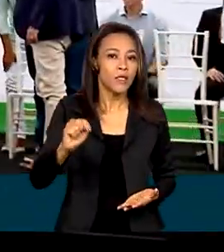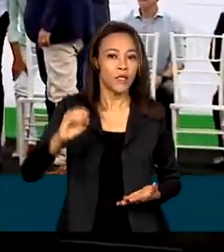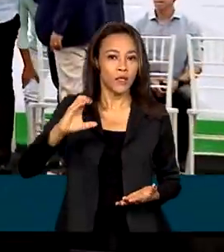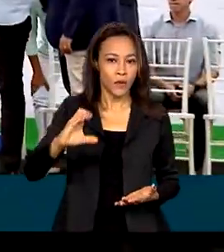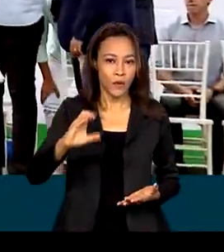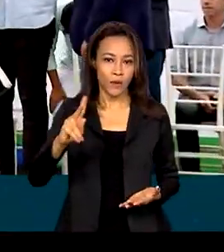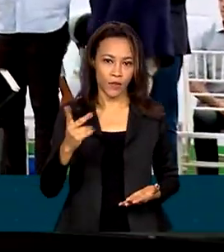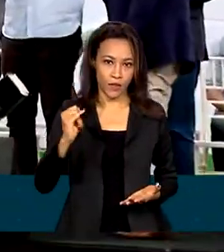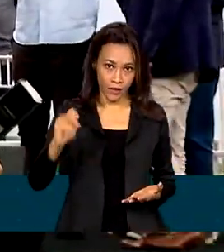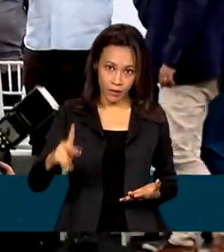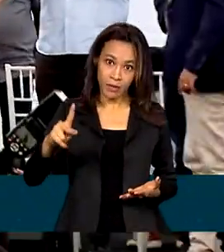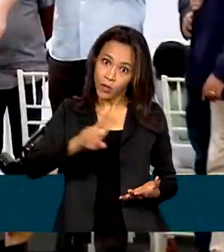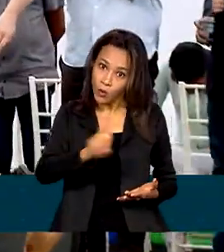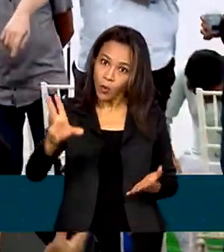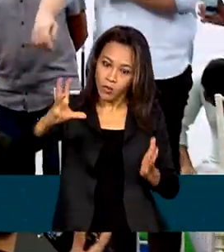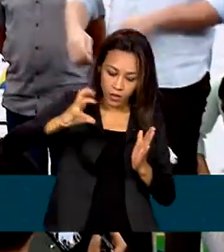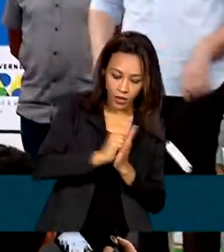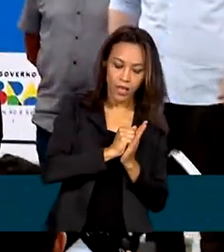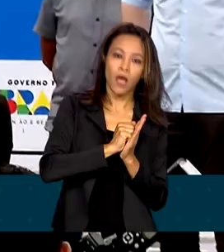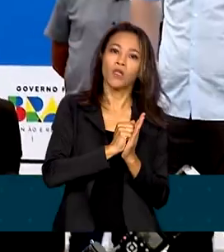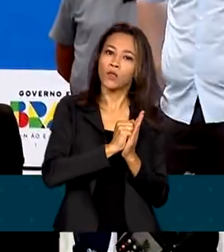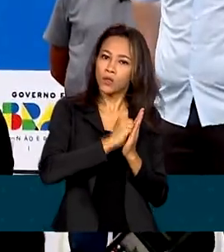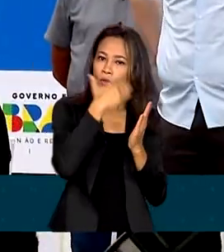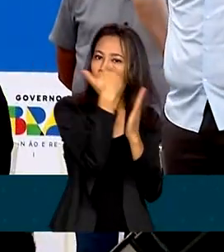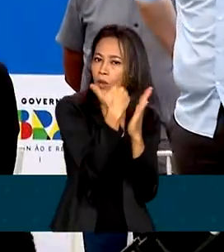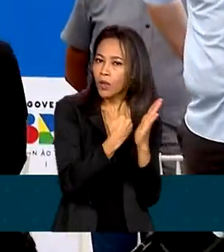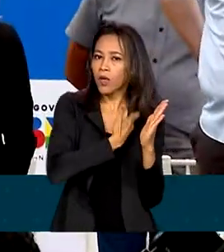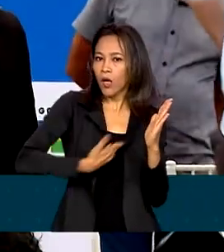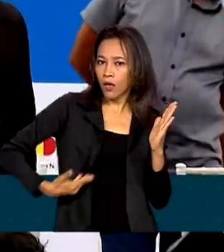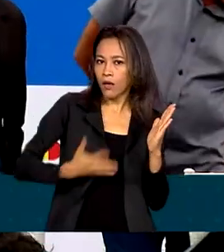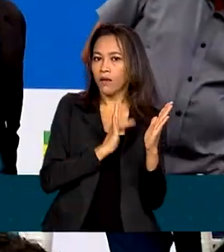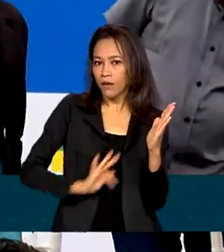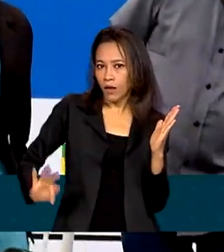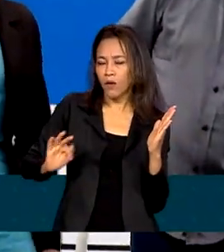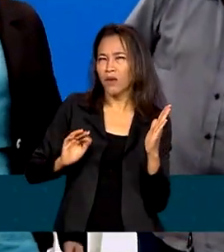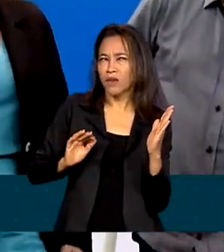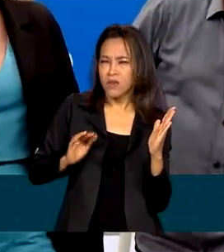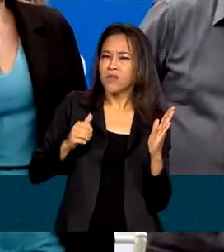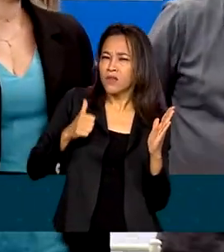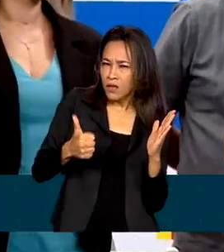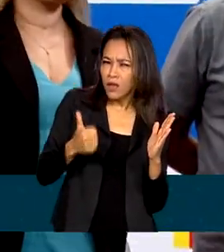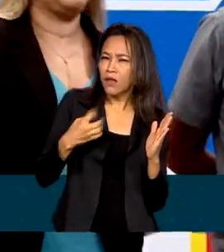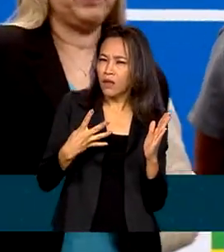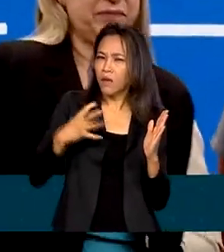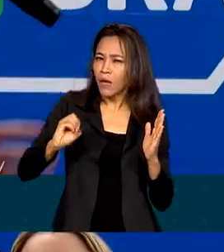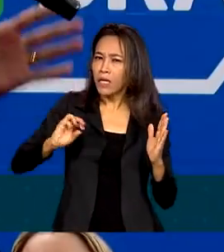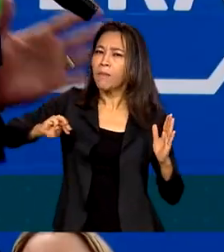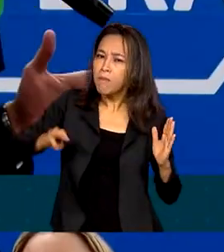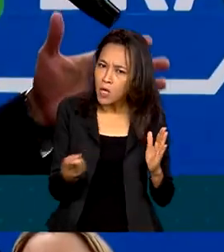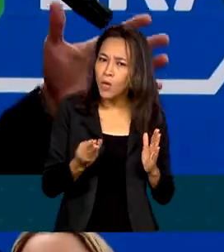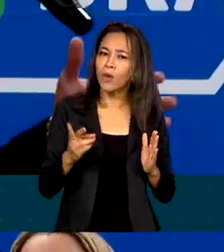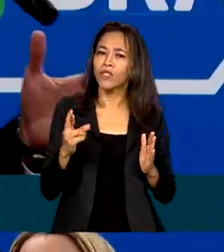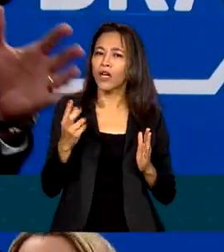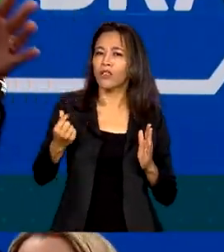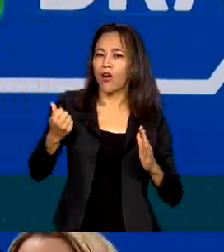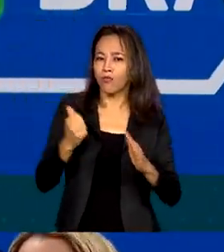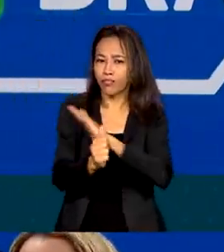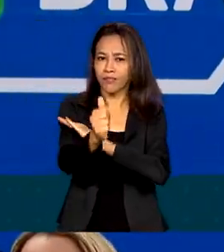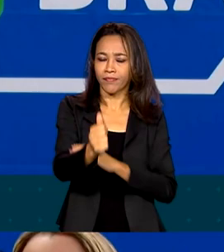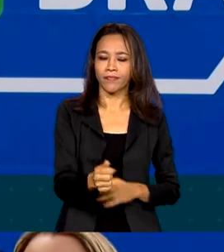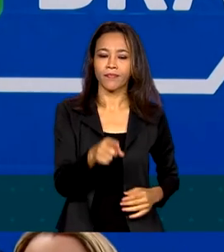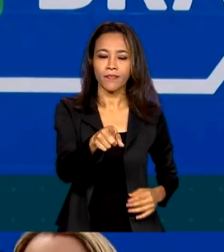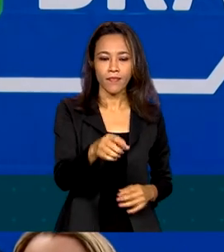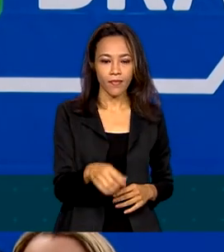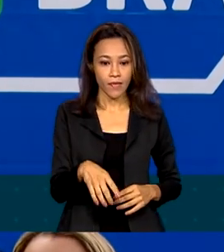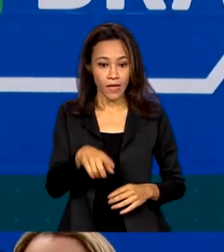Cadastro Único do Governo Federal. Os investimentos chegam a quase 140 milhões de reais. São 20 milhões de